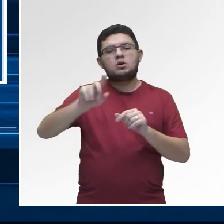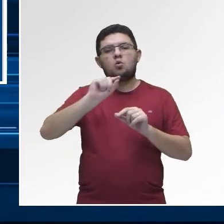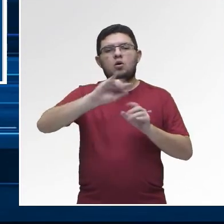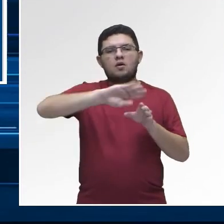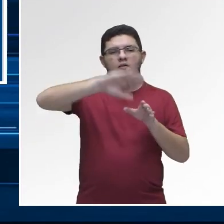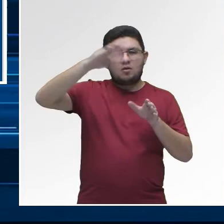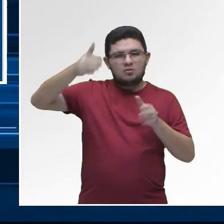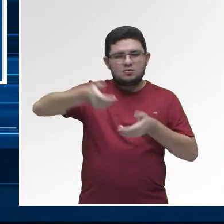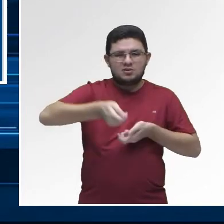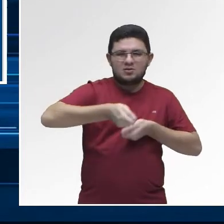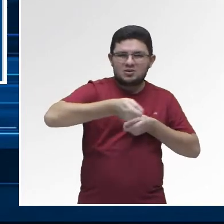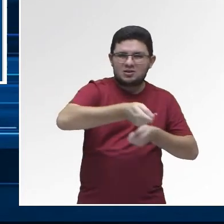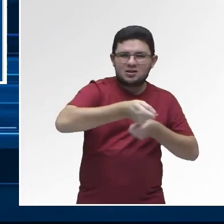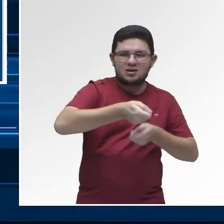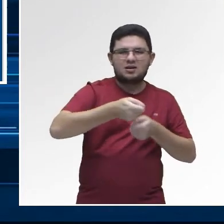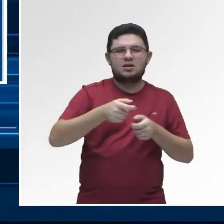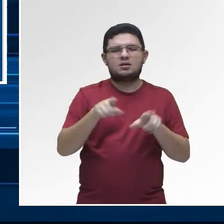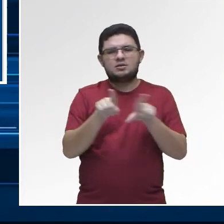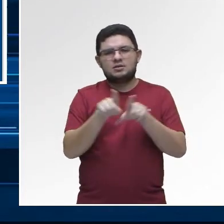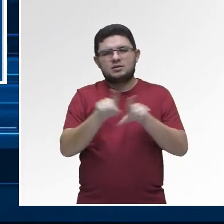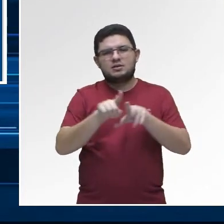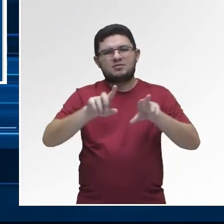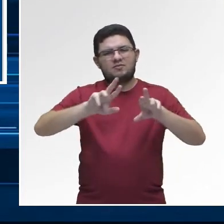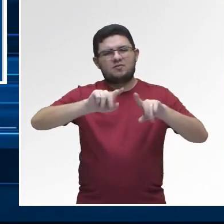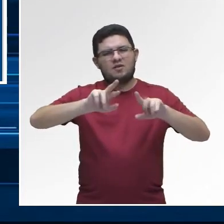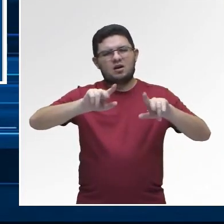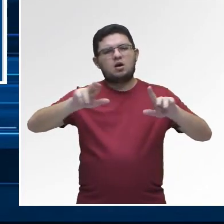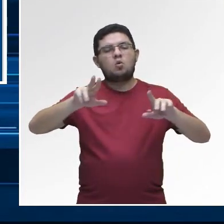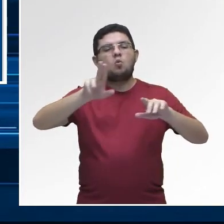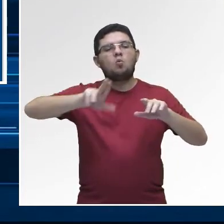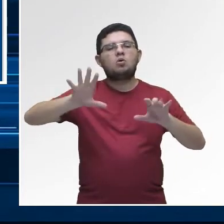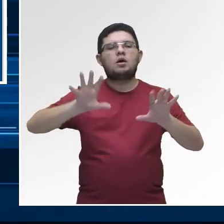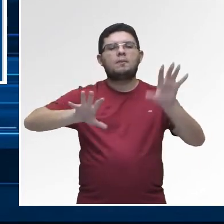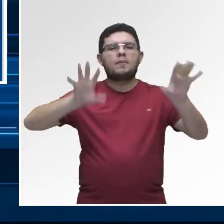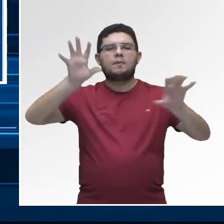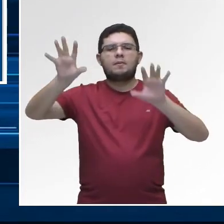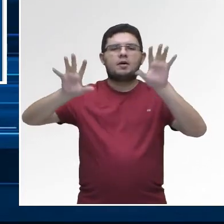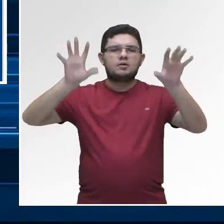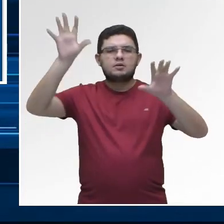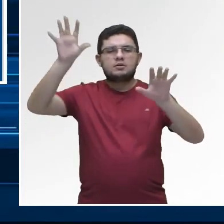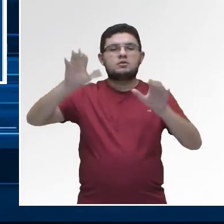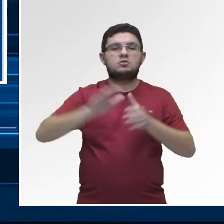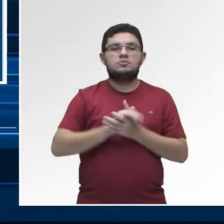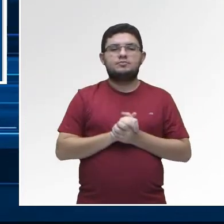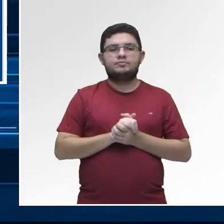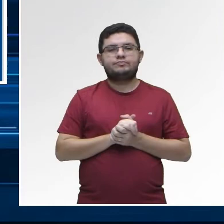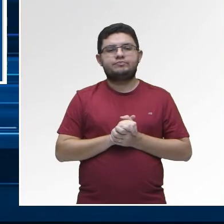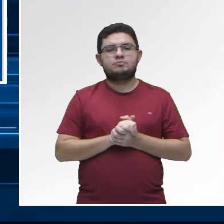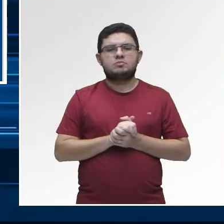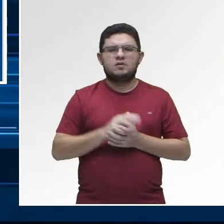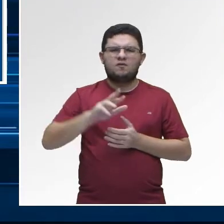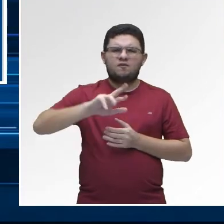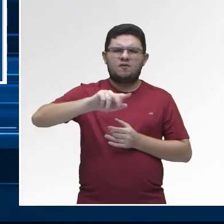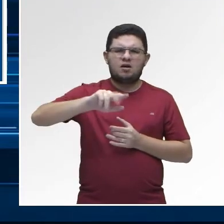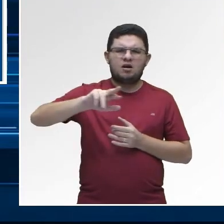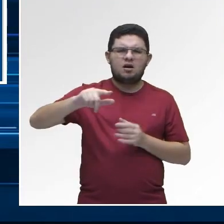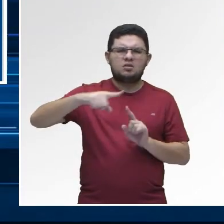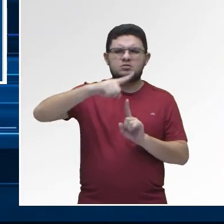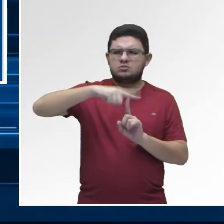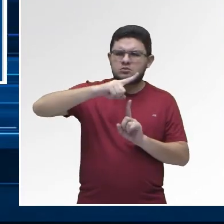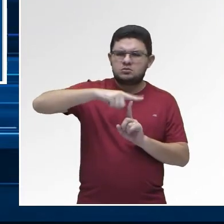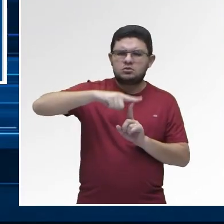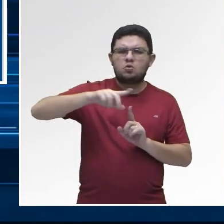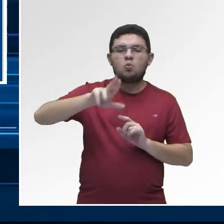moinhos, prensa, celeiro, tonéis de fermentação e outros instrumentos e equipamentos